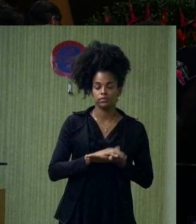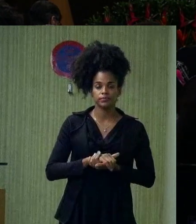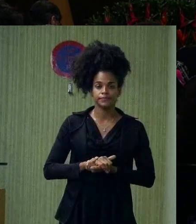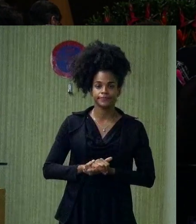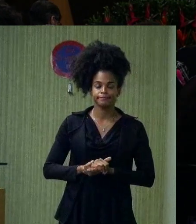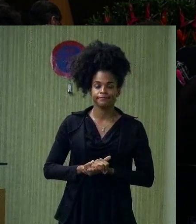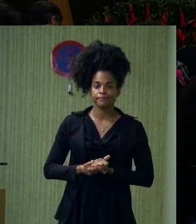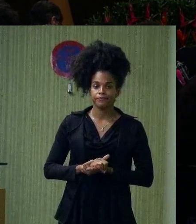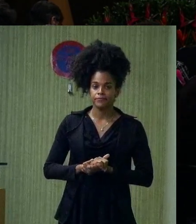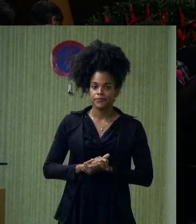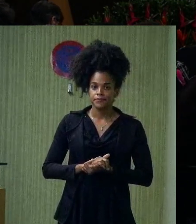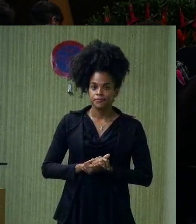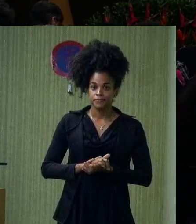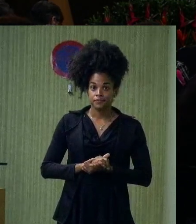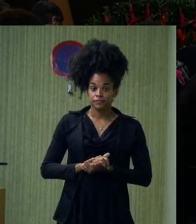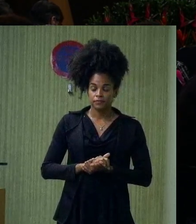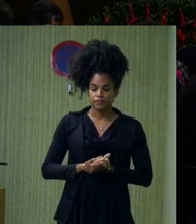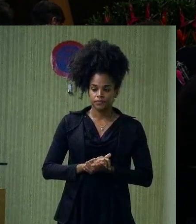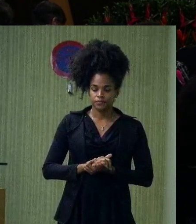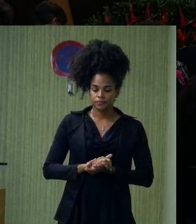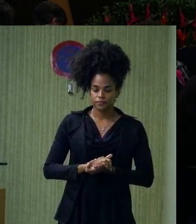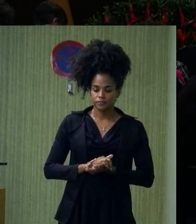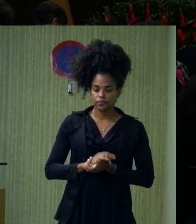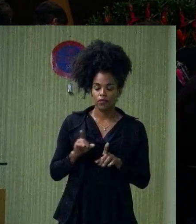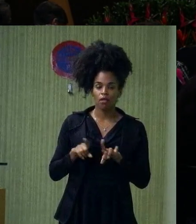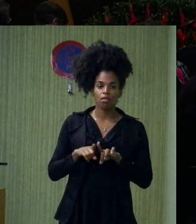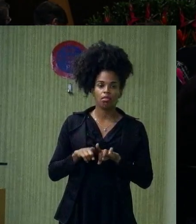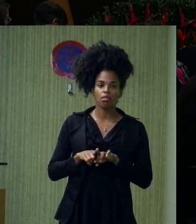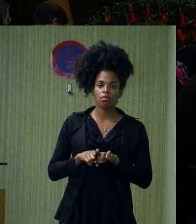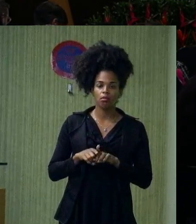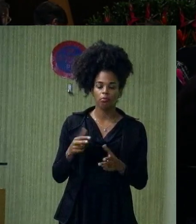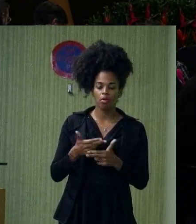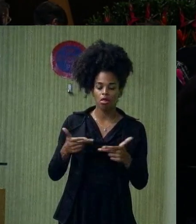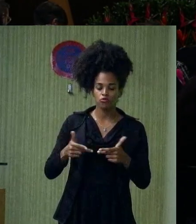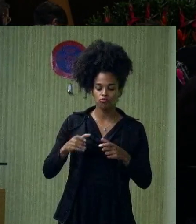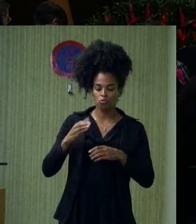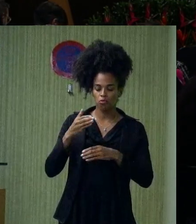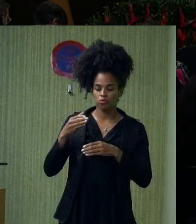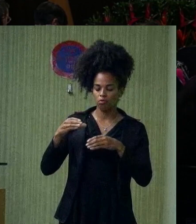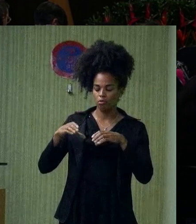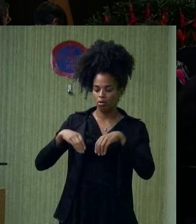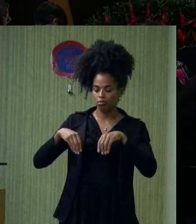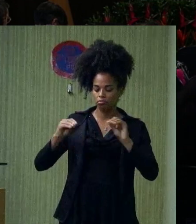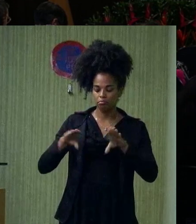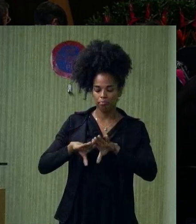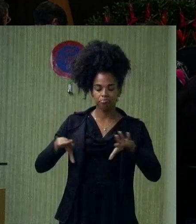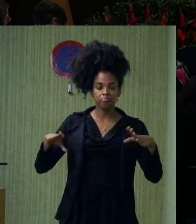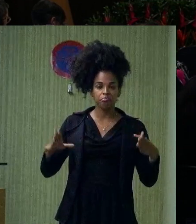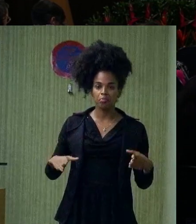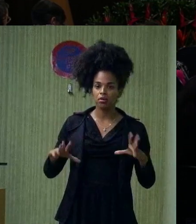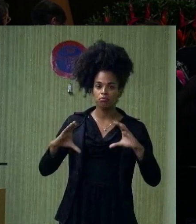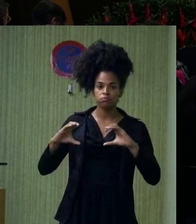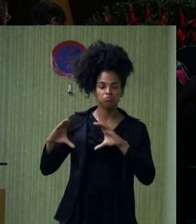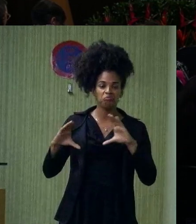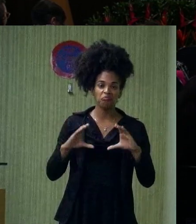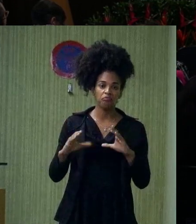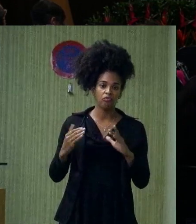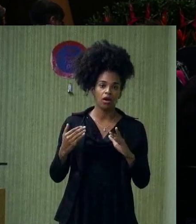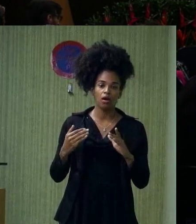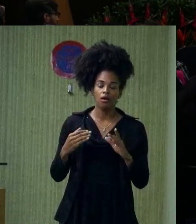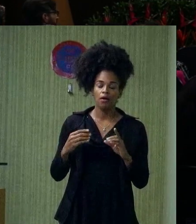disponibilizados a questão do do mobiliário para nós parece que vai ser o maior desafio né achar os os